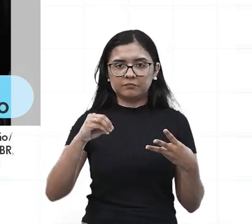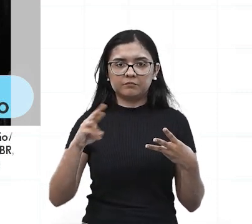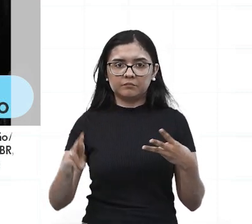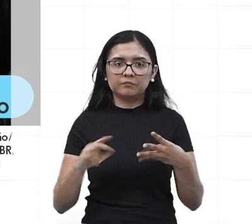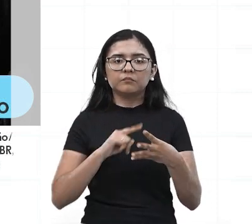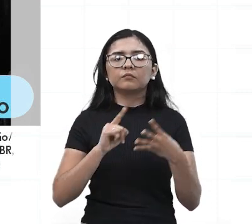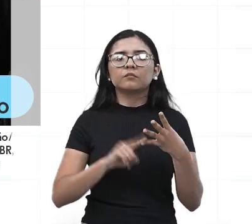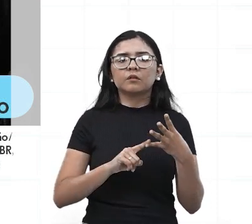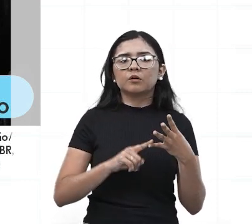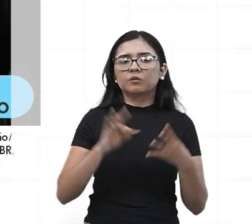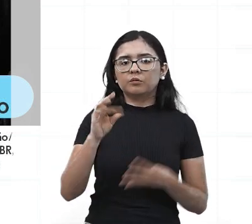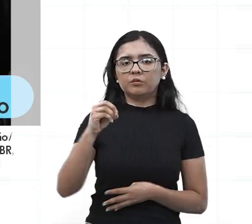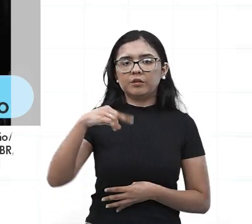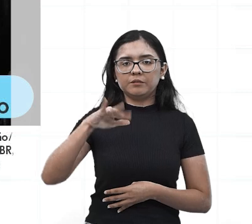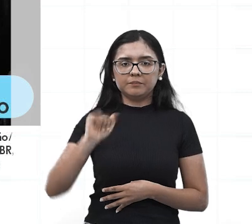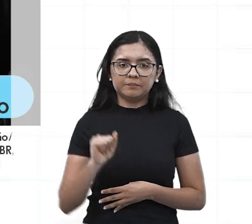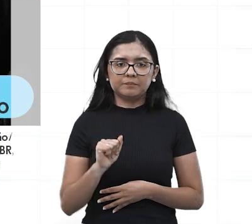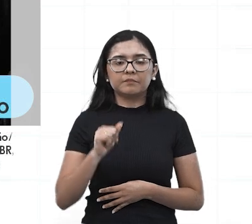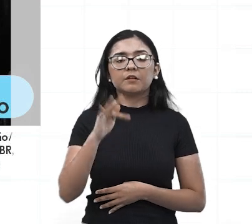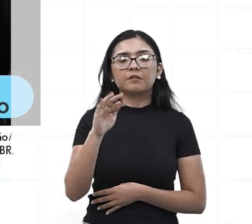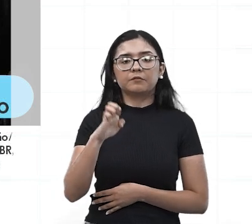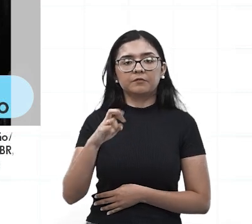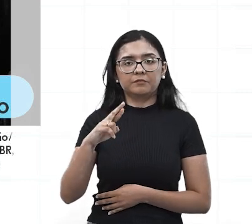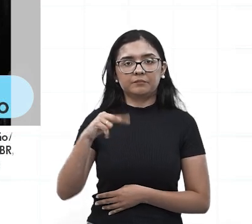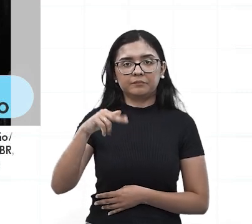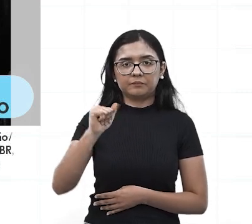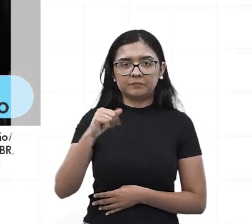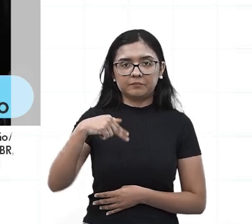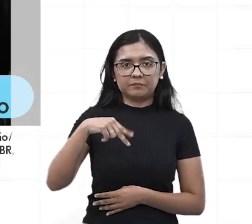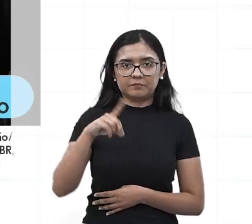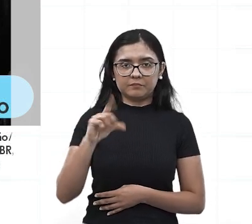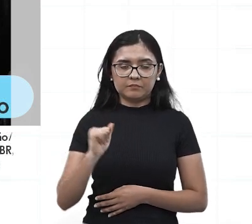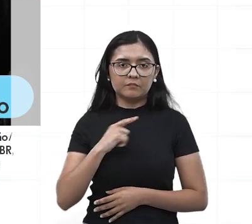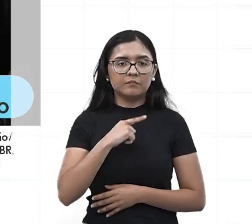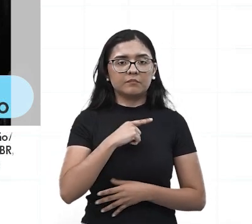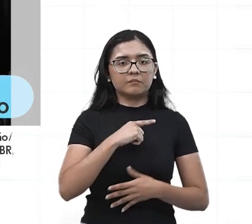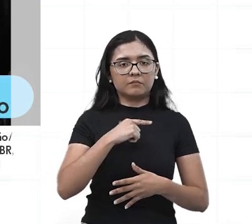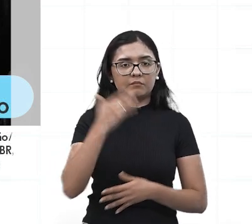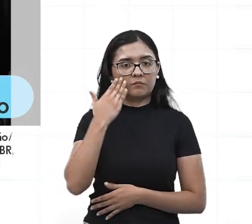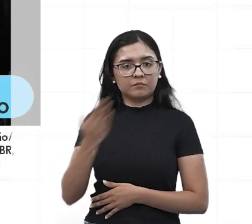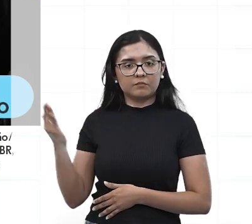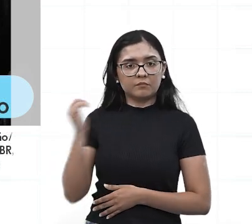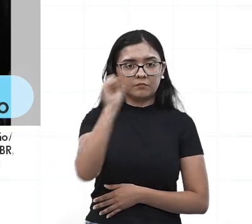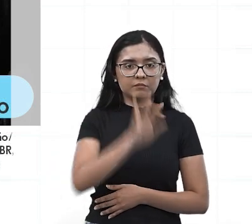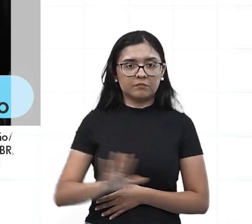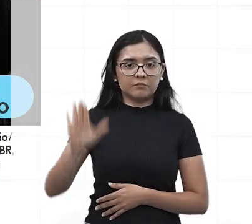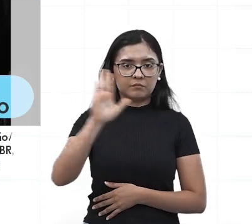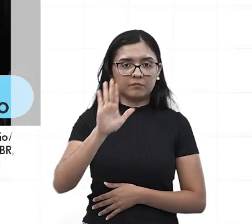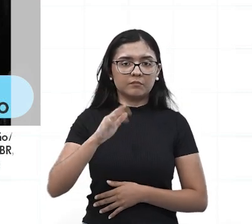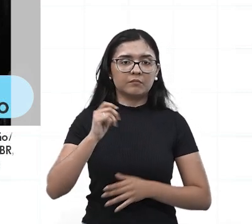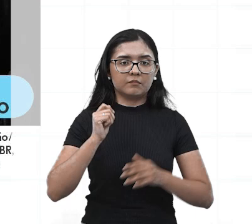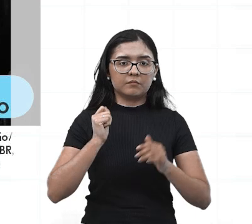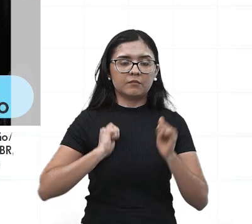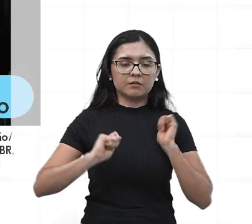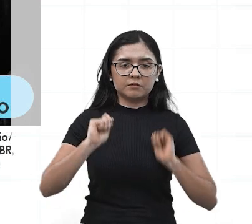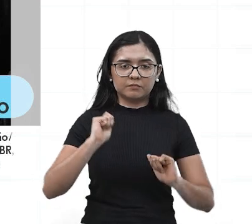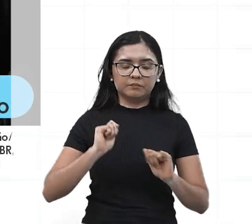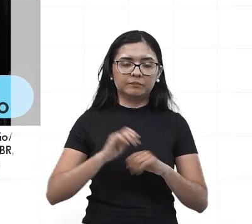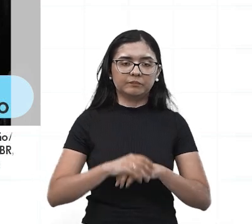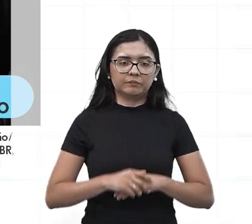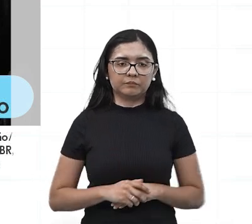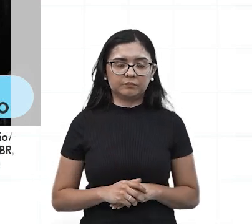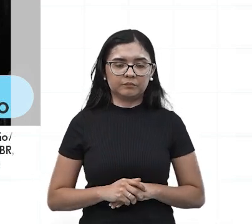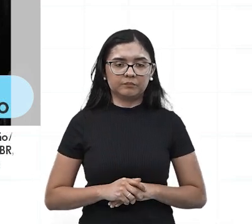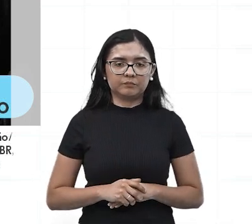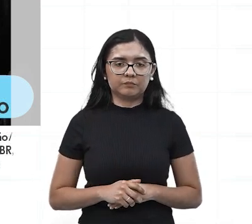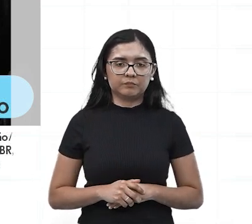a imagem, né, de alguns desses artistas. A gente tem a primeira imagem do Paulo Altran, a segunda o Walmor Chagas, a terceira a